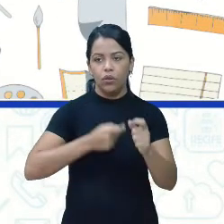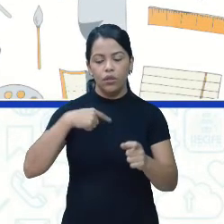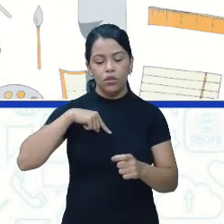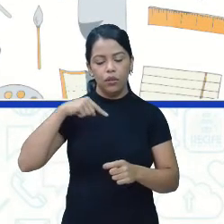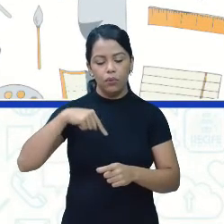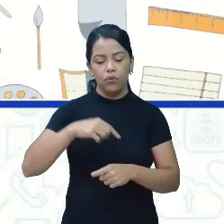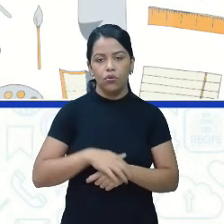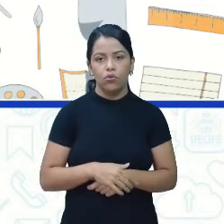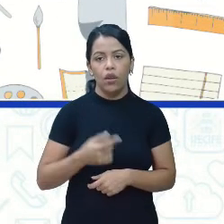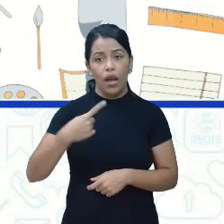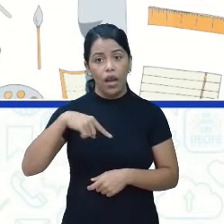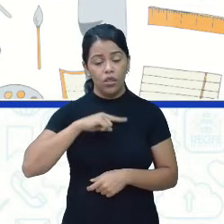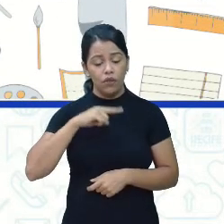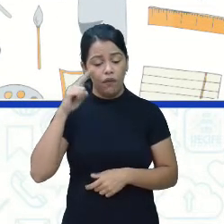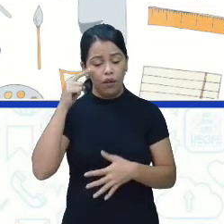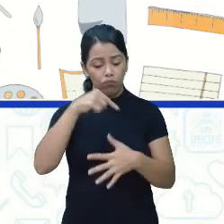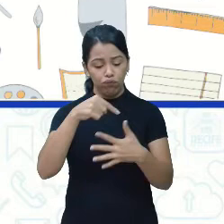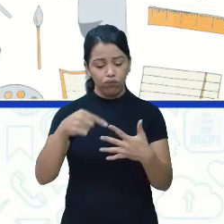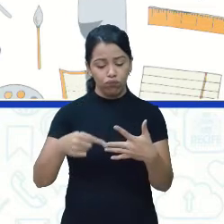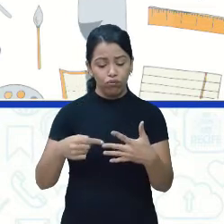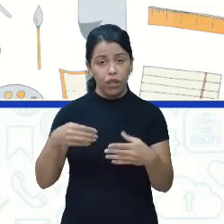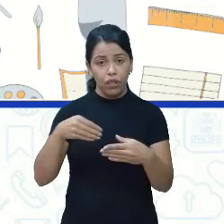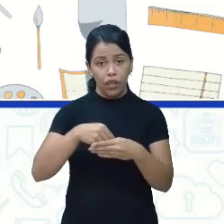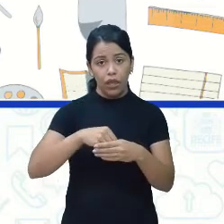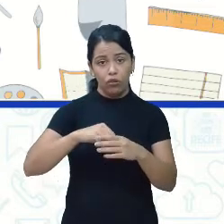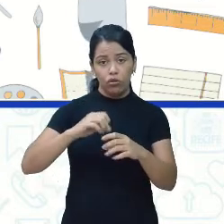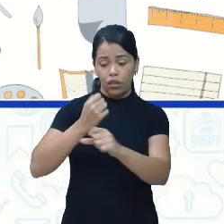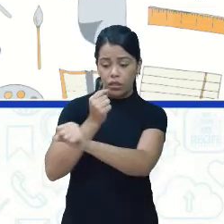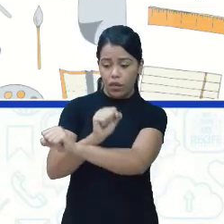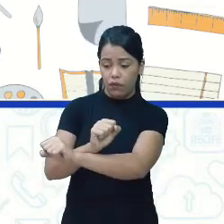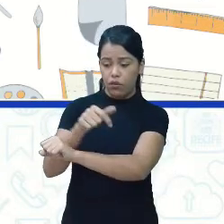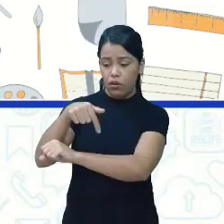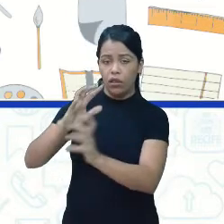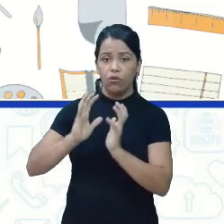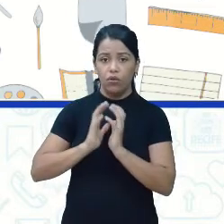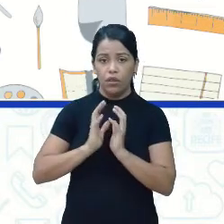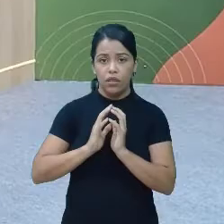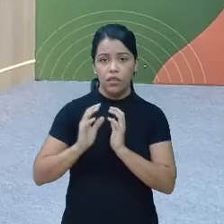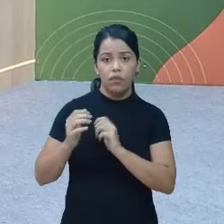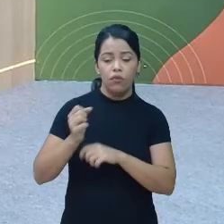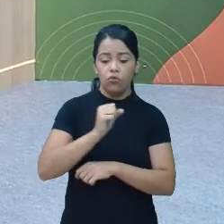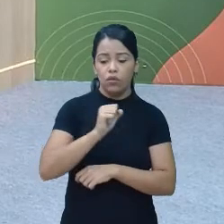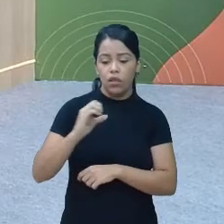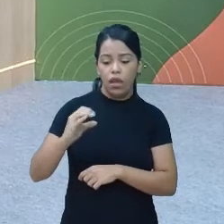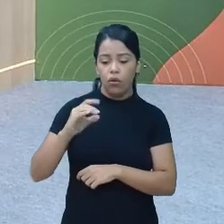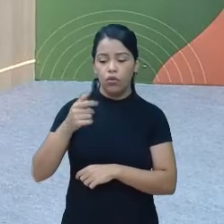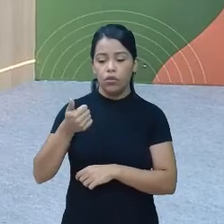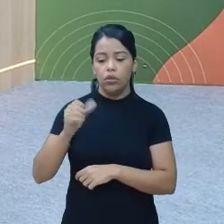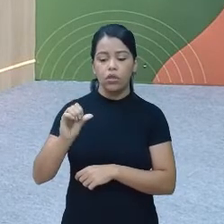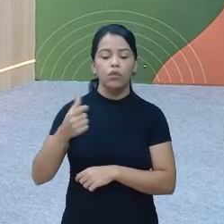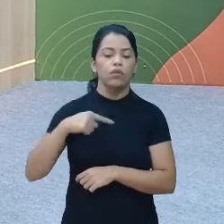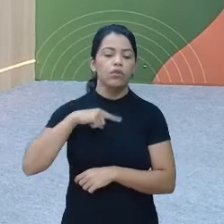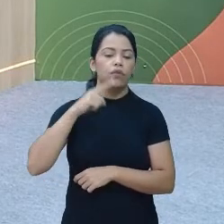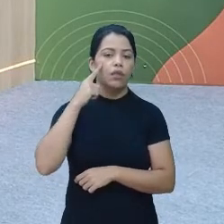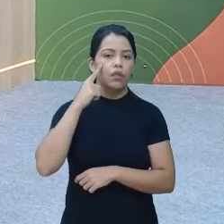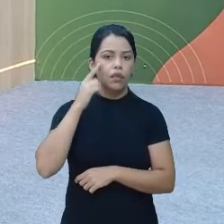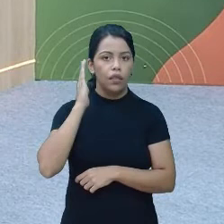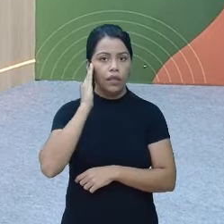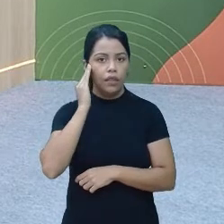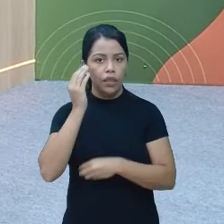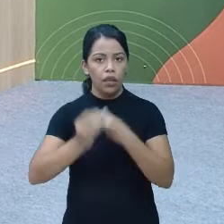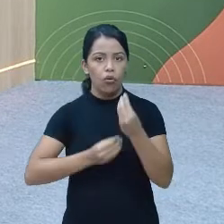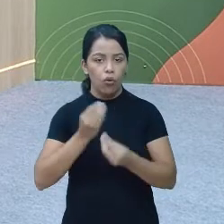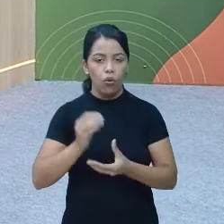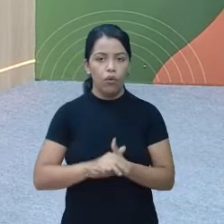analisar os aspectos da escravidão do Recife no século XIX, então a gente vai tentar entender que escravidão é essa, e aí complementando muito das aulas